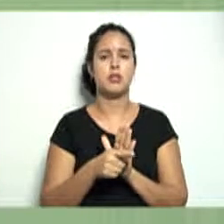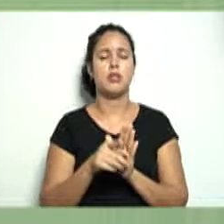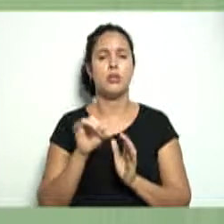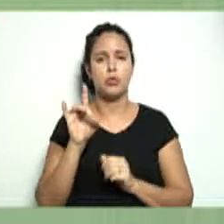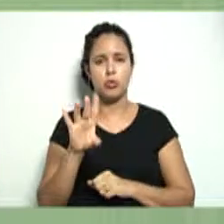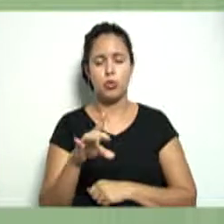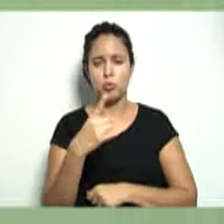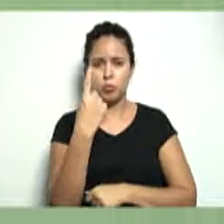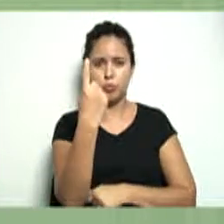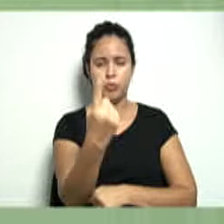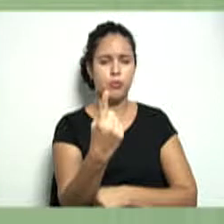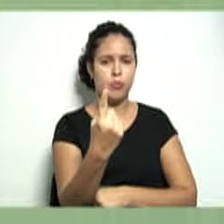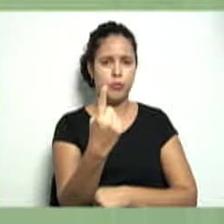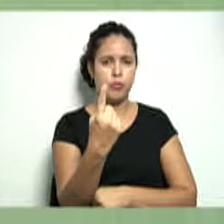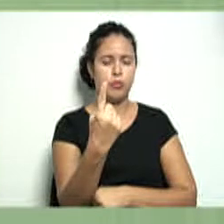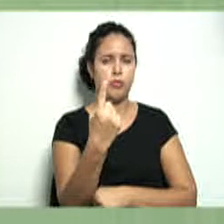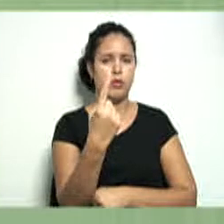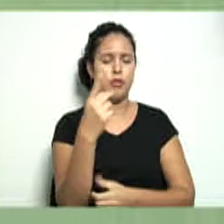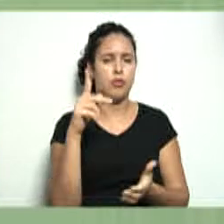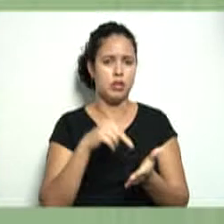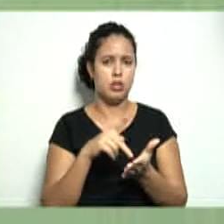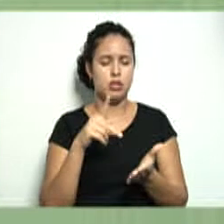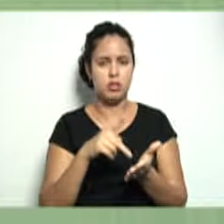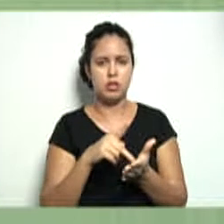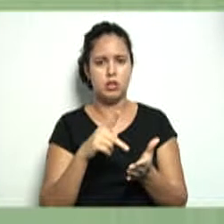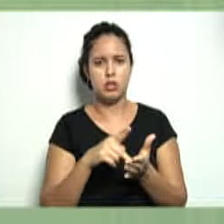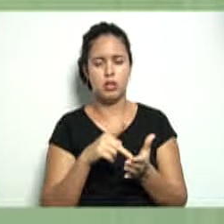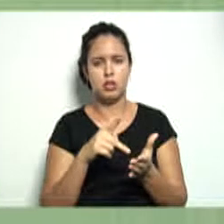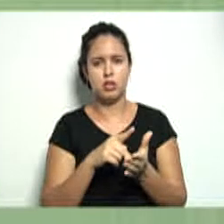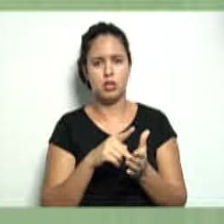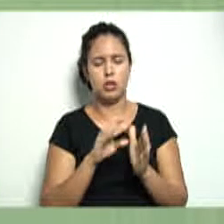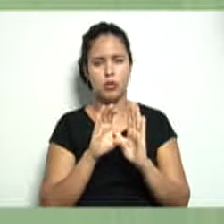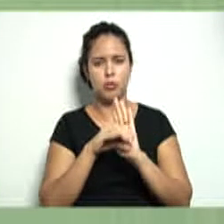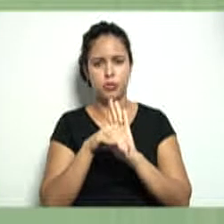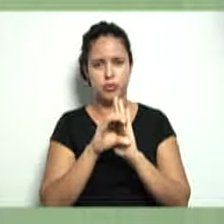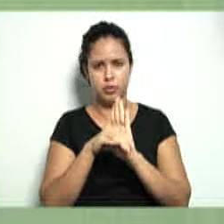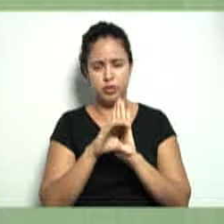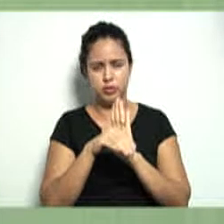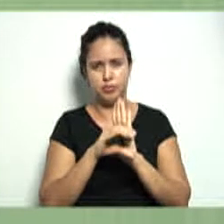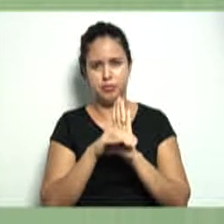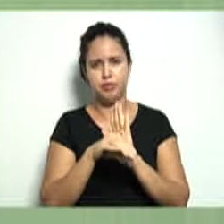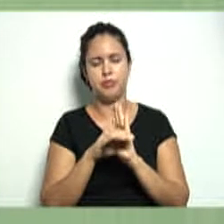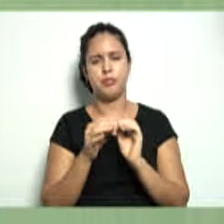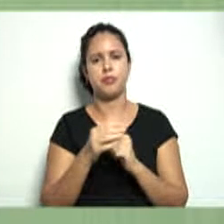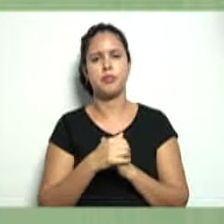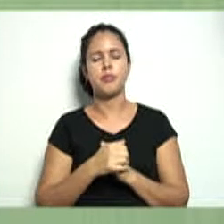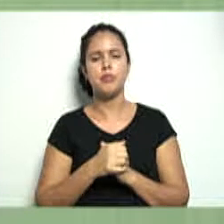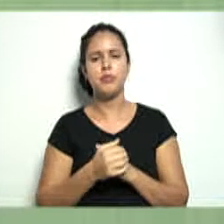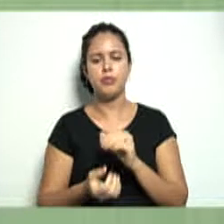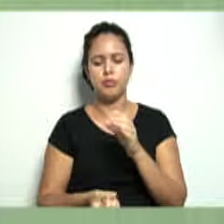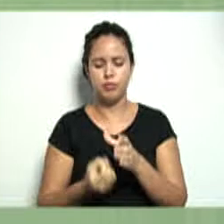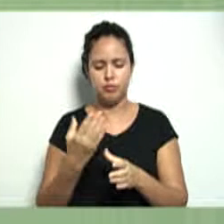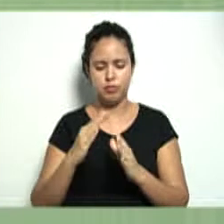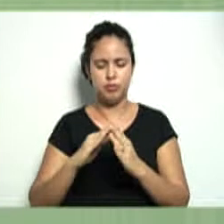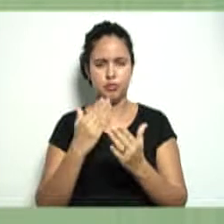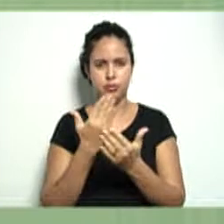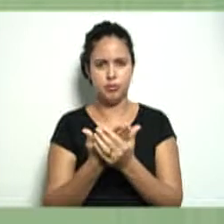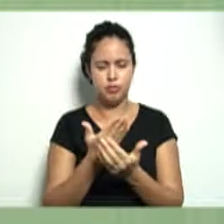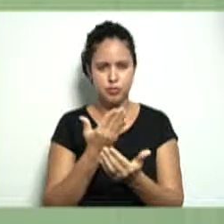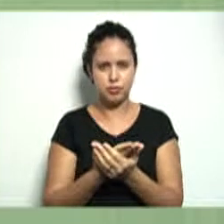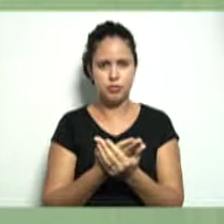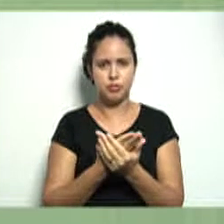que somente uma é verdadeira com relação a esse conteúdo. A questão do surgimento da escola